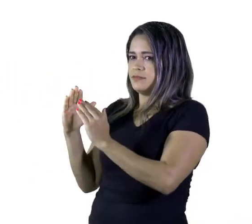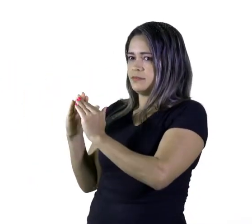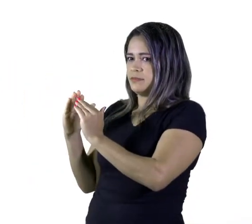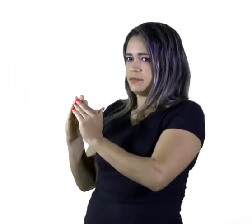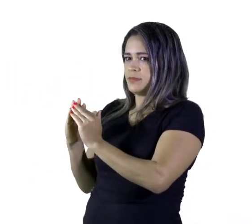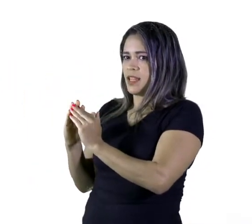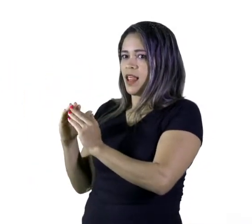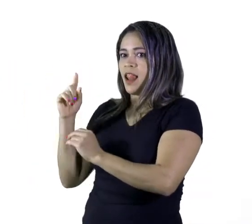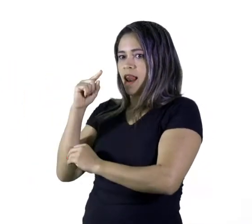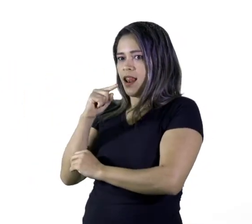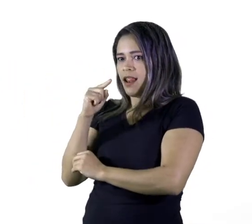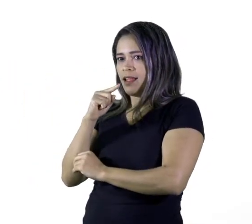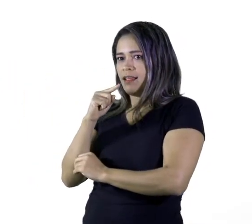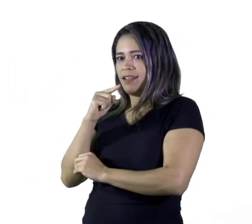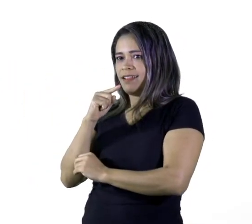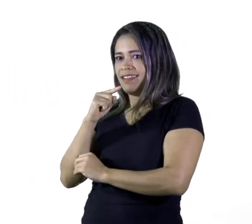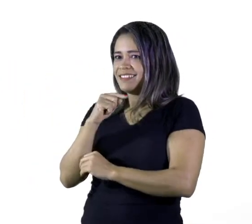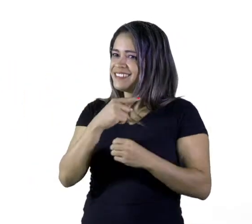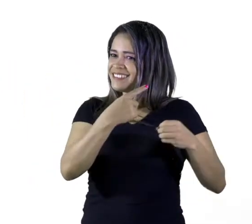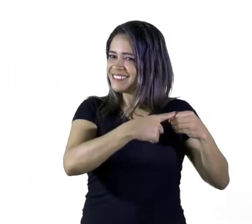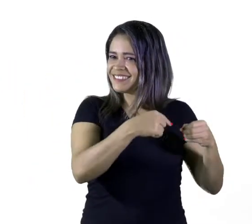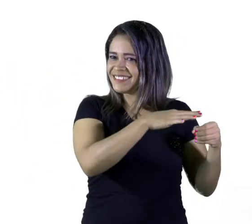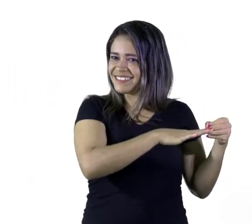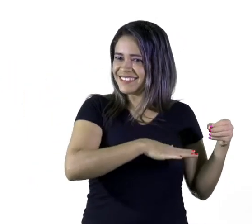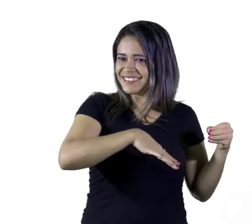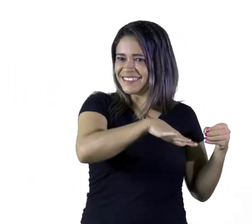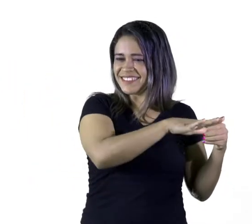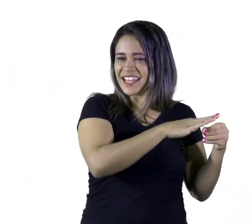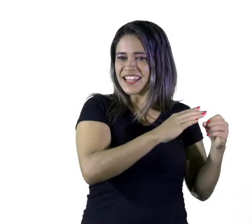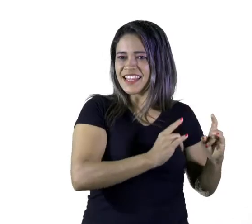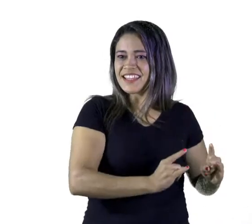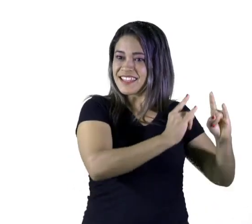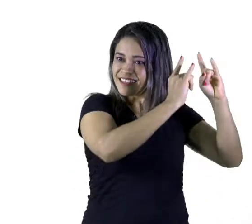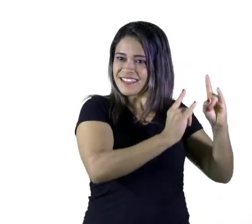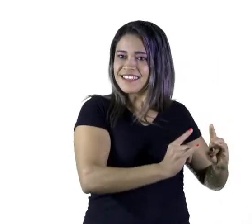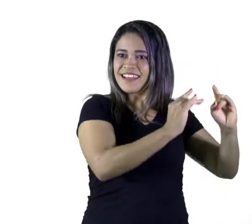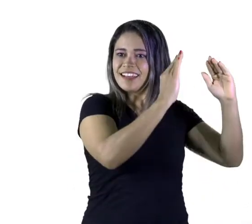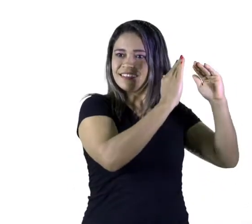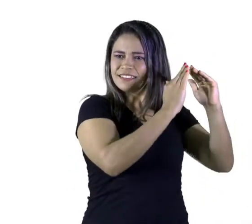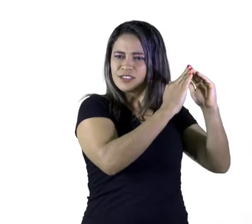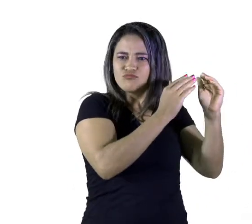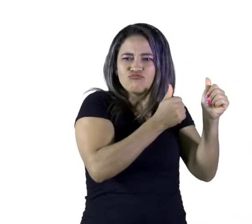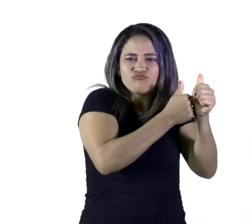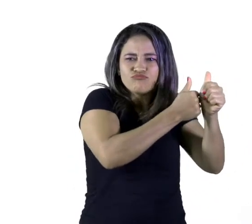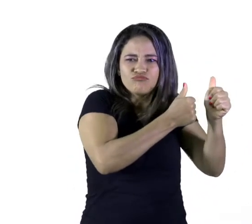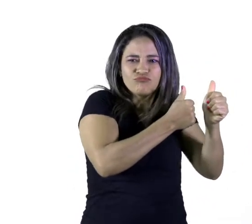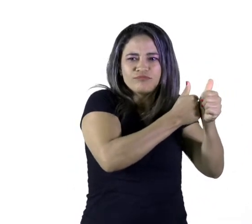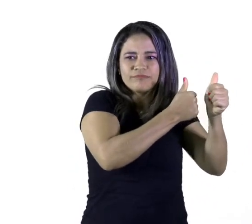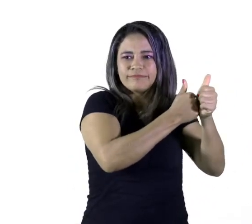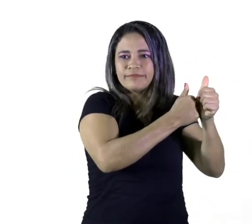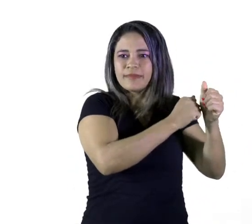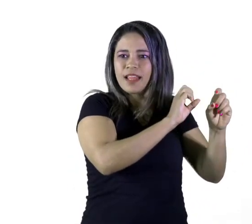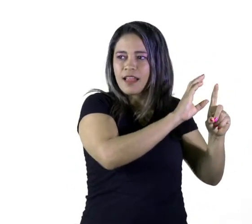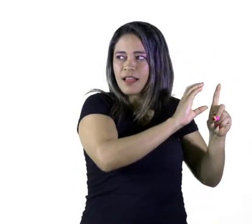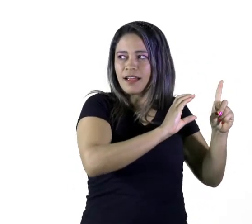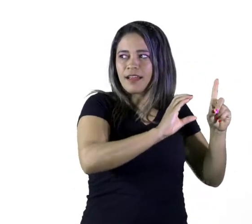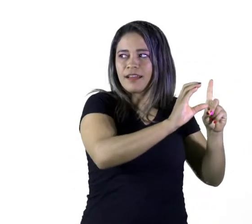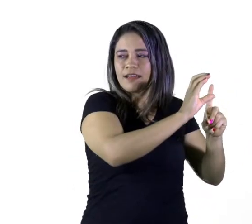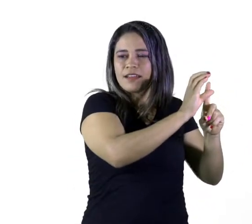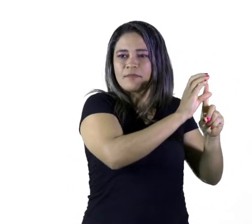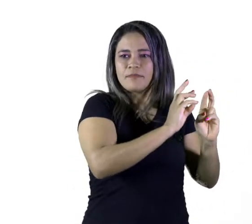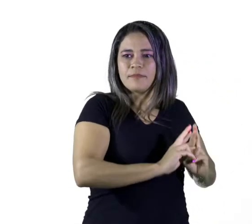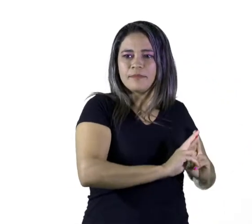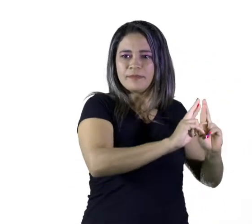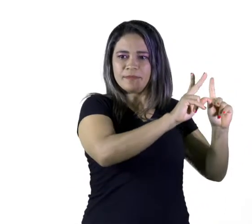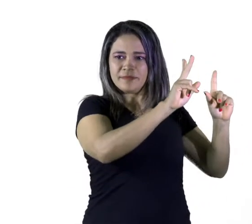que é a cidade, são prédios, são casas bem pertinho uma da outra. É uma comunidade bem diferente uma